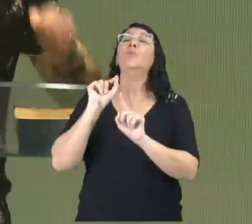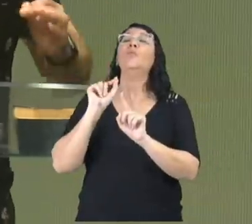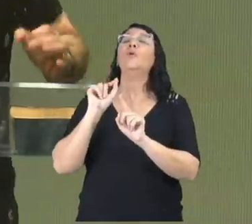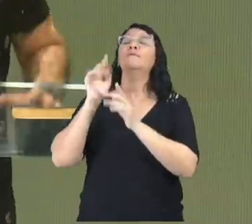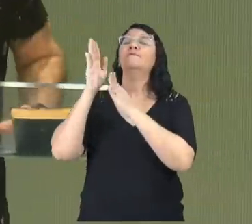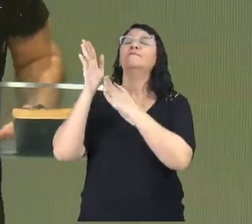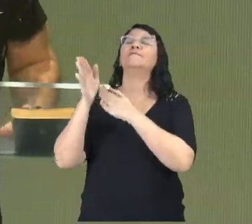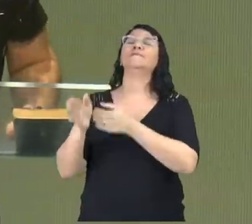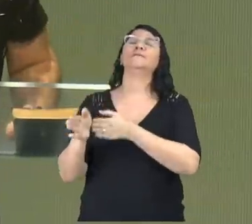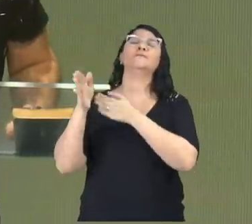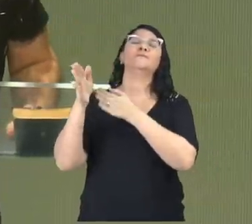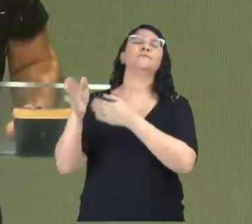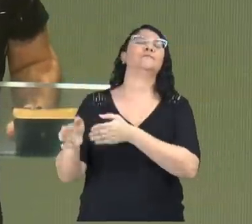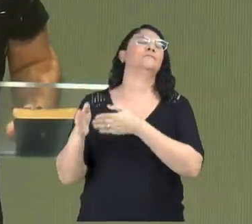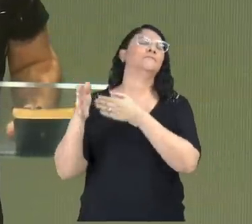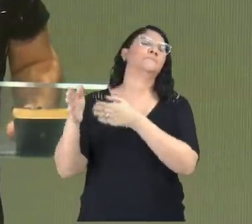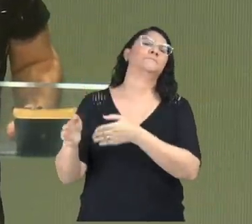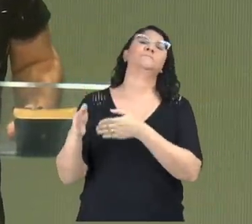fidelidade.